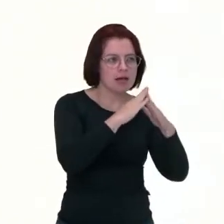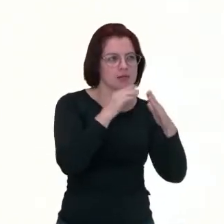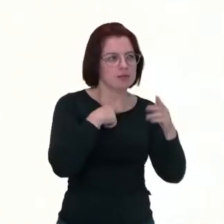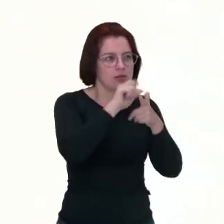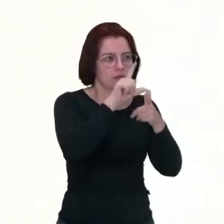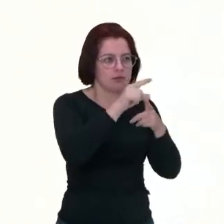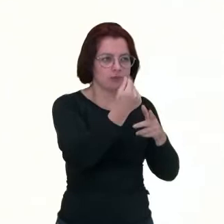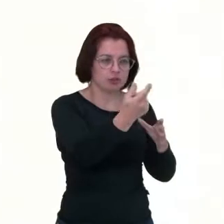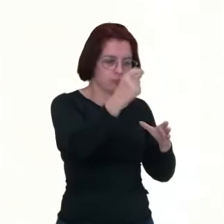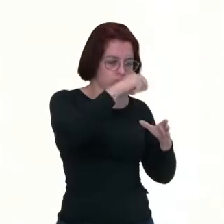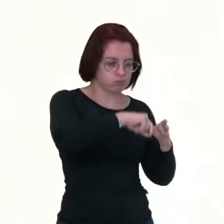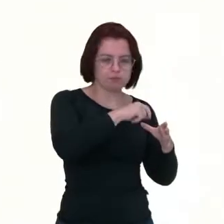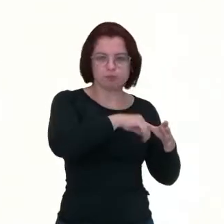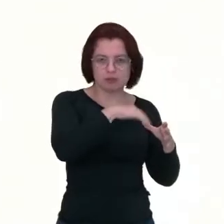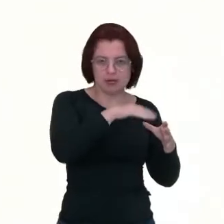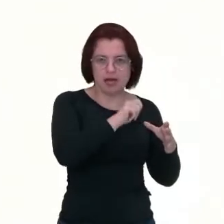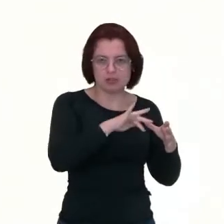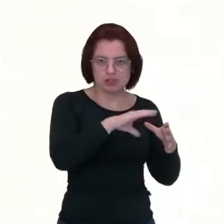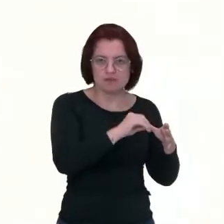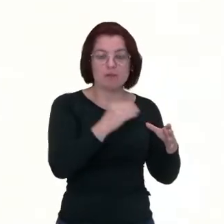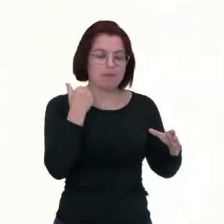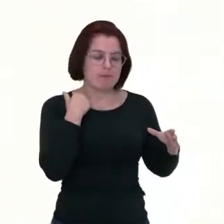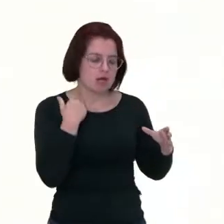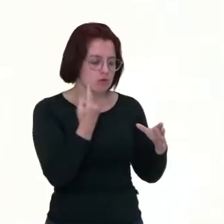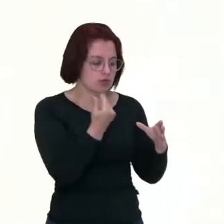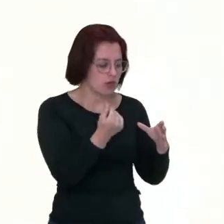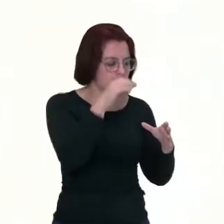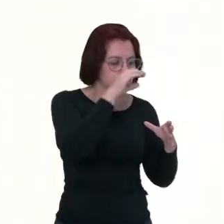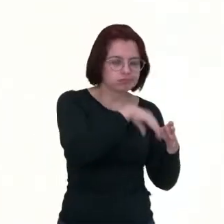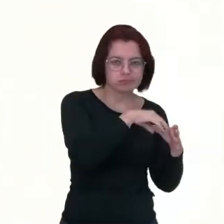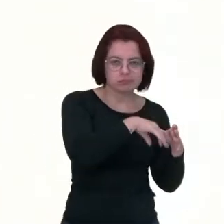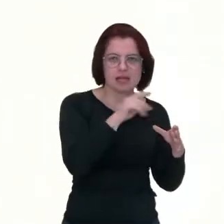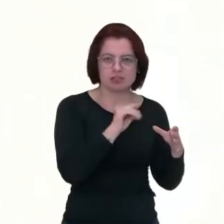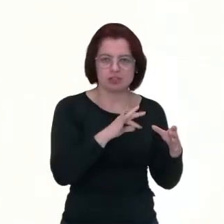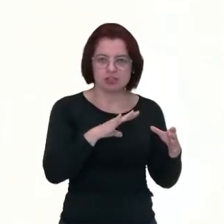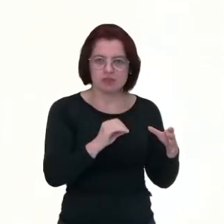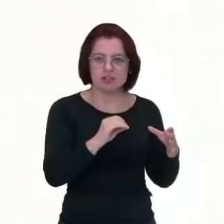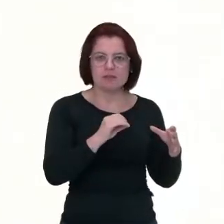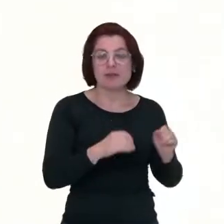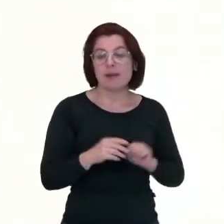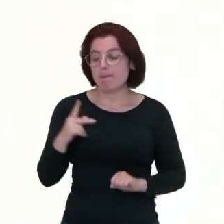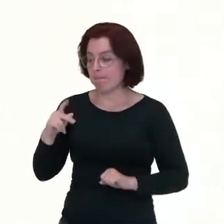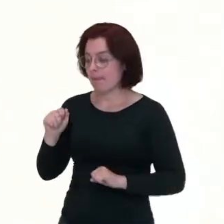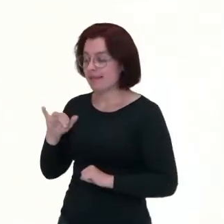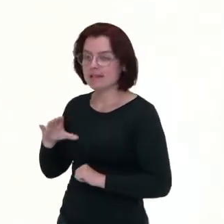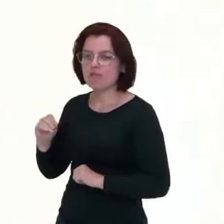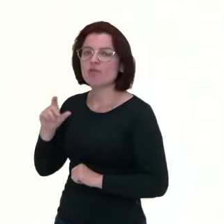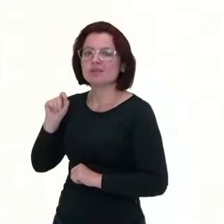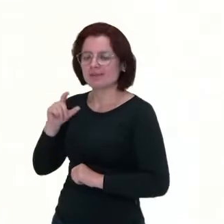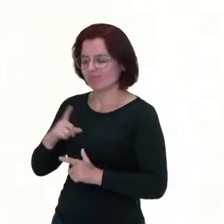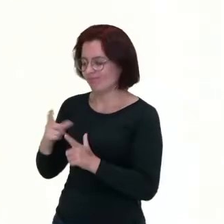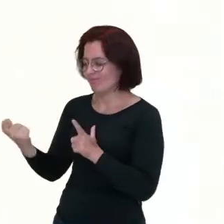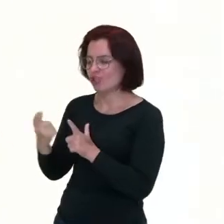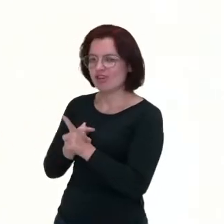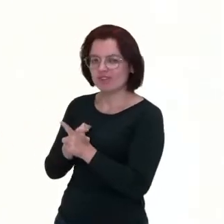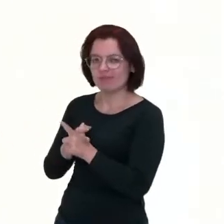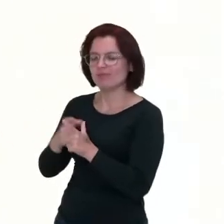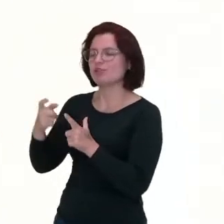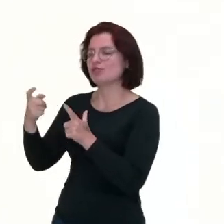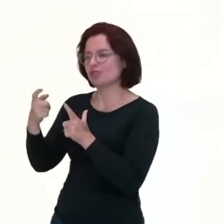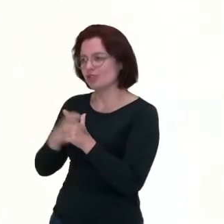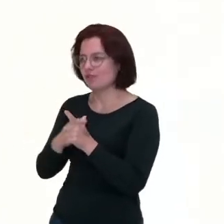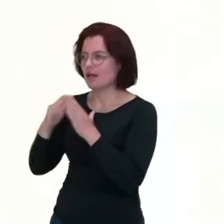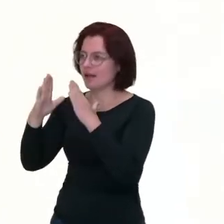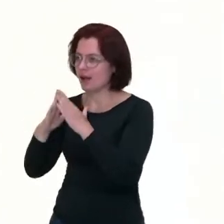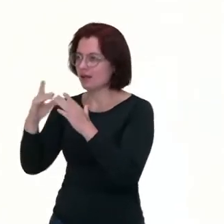no banco, exemplos de ativos. Passivo são as dívidas, a fatura do cartão de crédito,